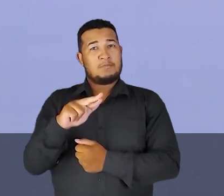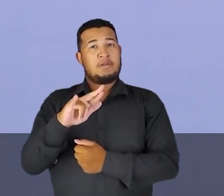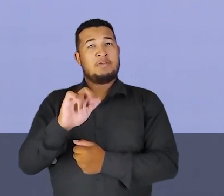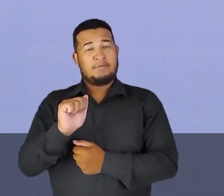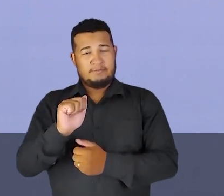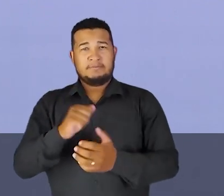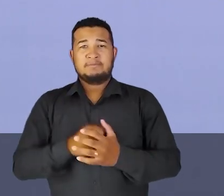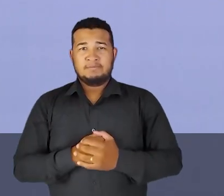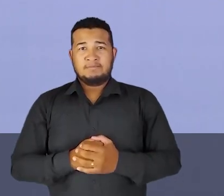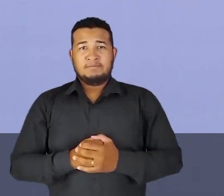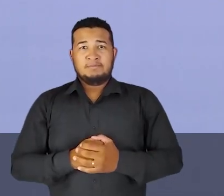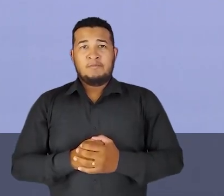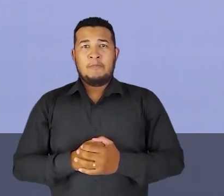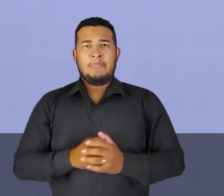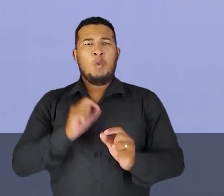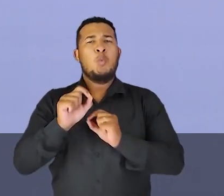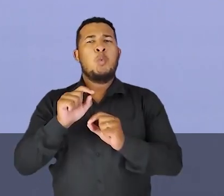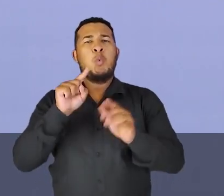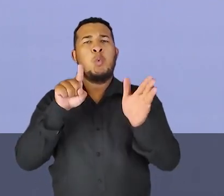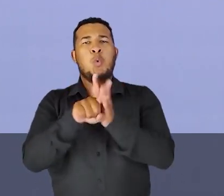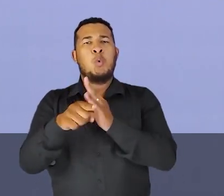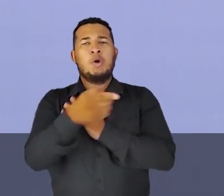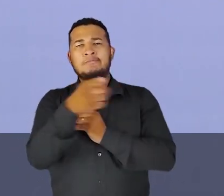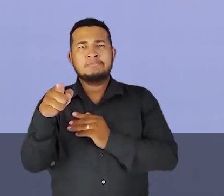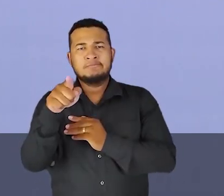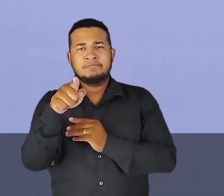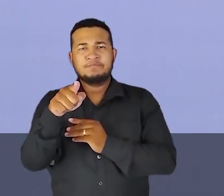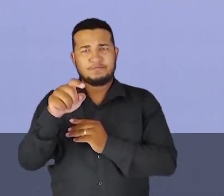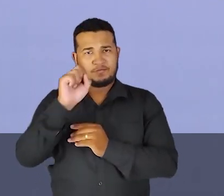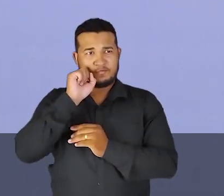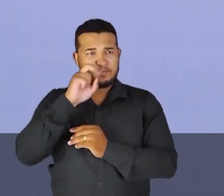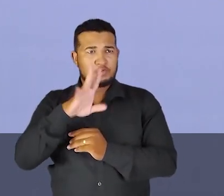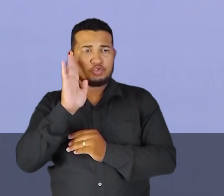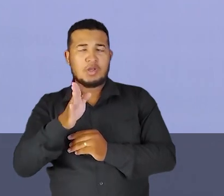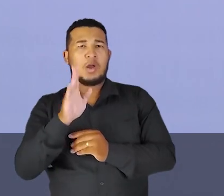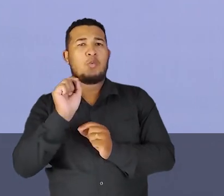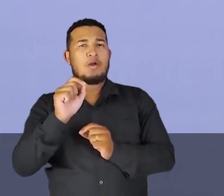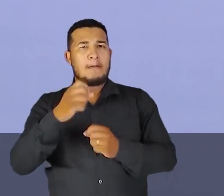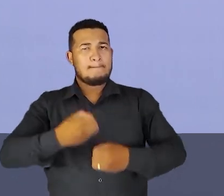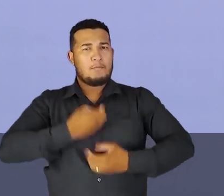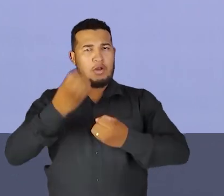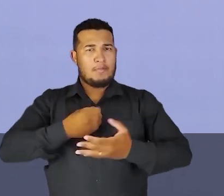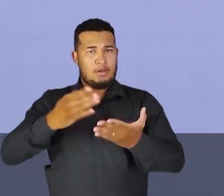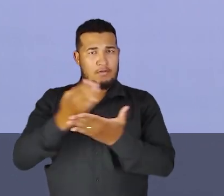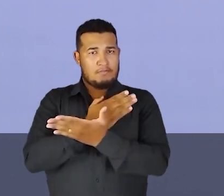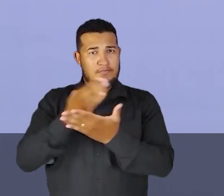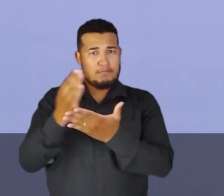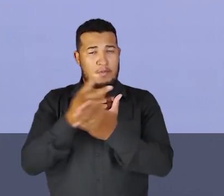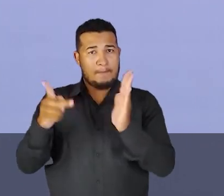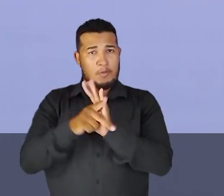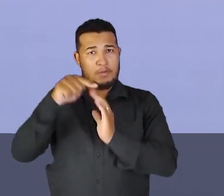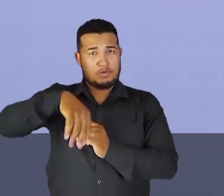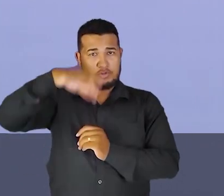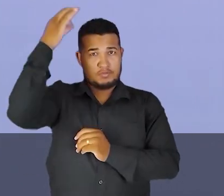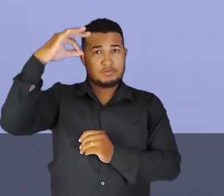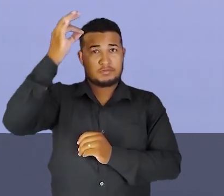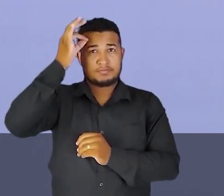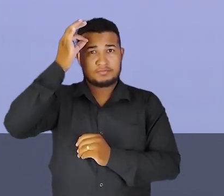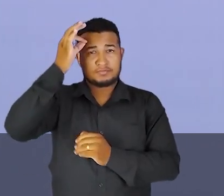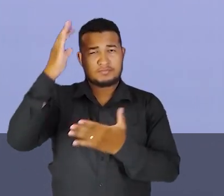Boina. E você, já leu algum poema de algum autor capixaba? De algum autor